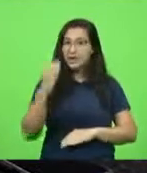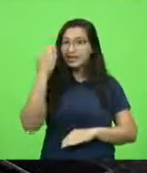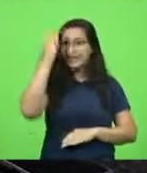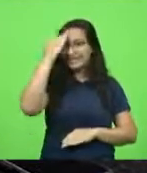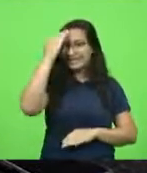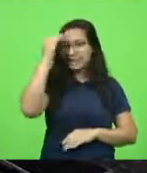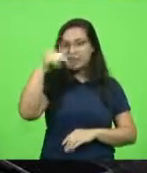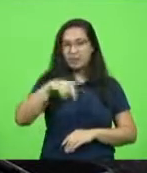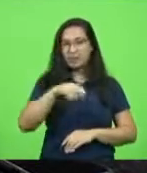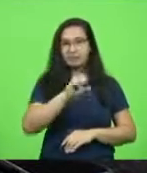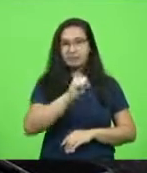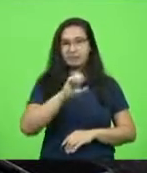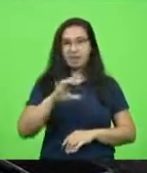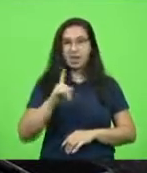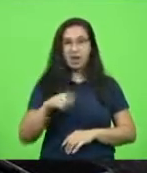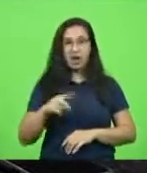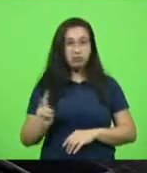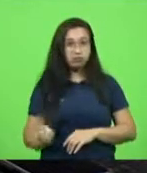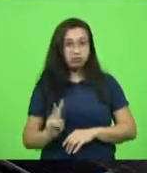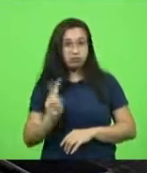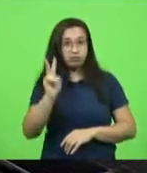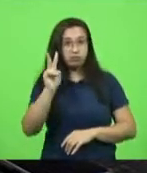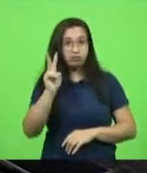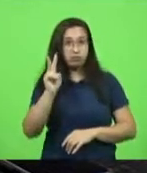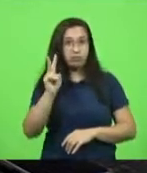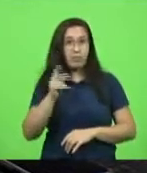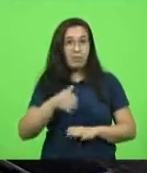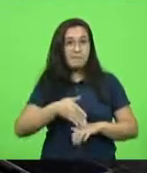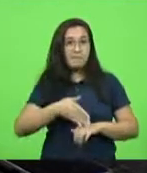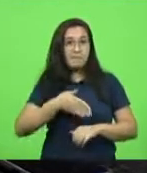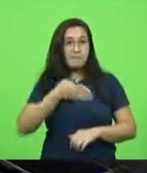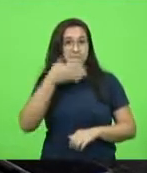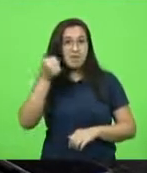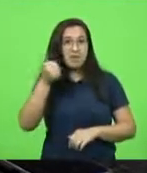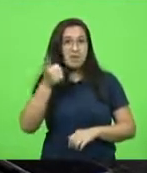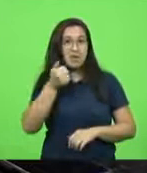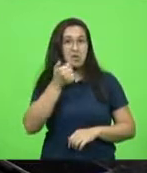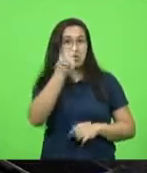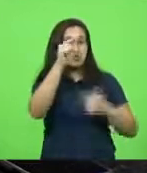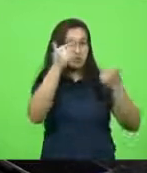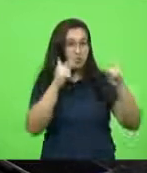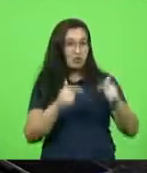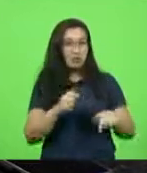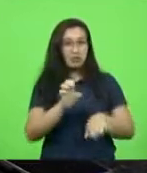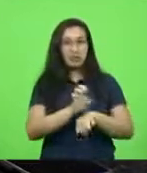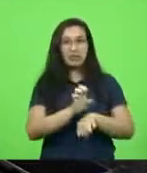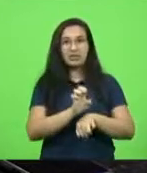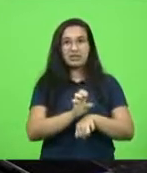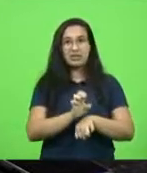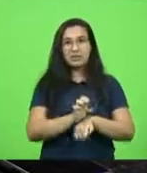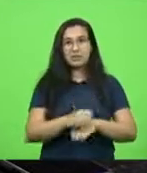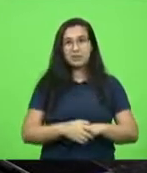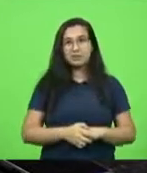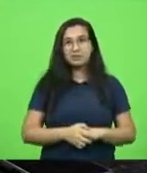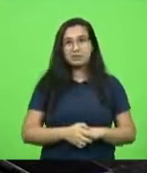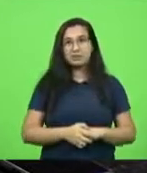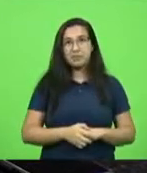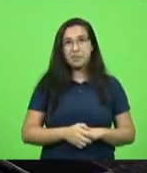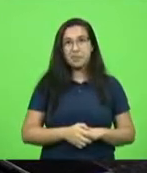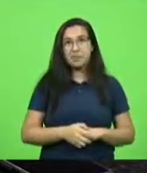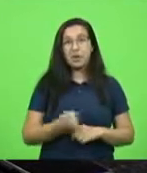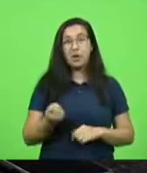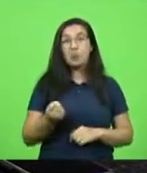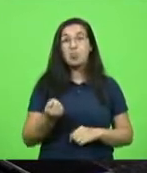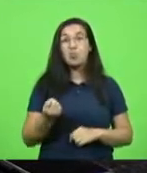Estado de Santa Catarina entre os outros estados da nação e eu não sei se consigo encher os dedos de uma mão de